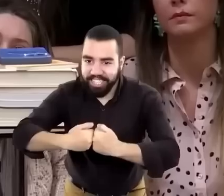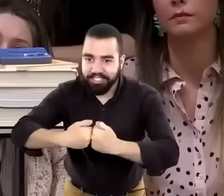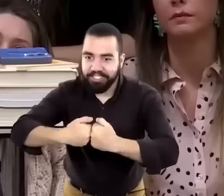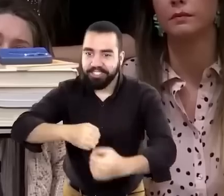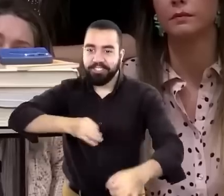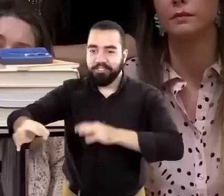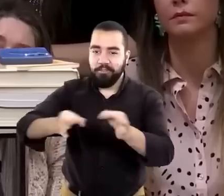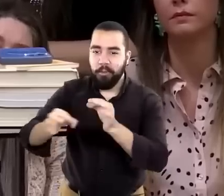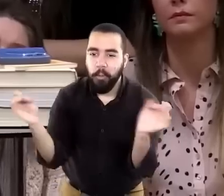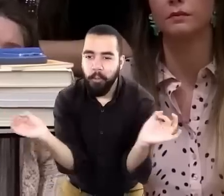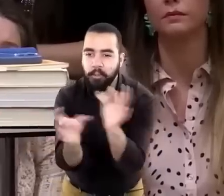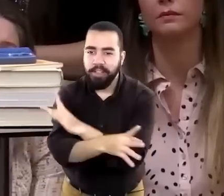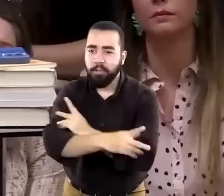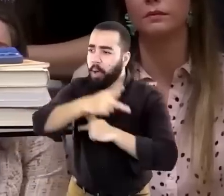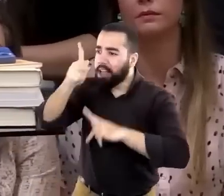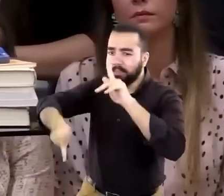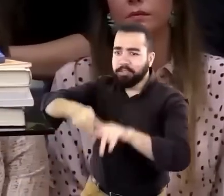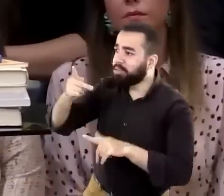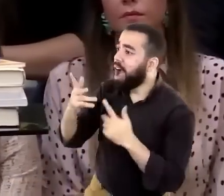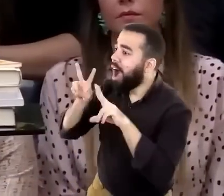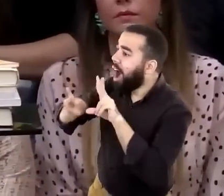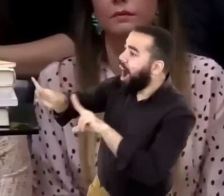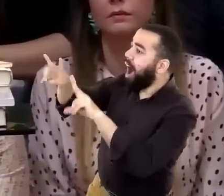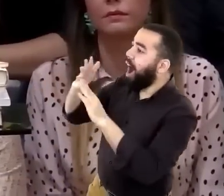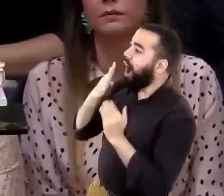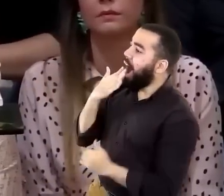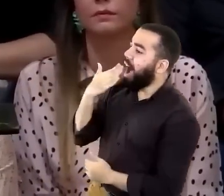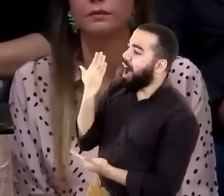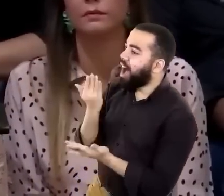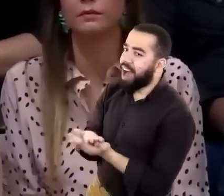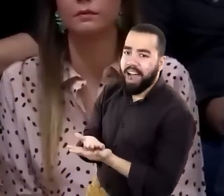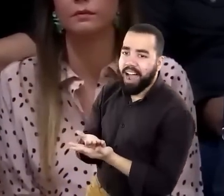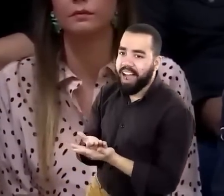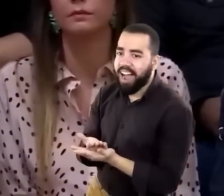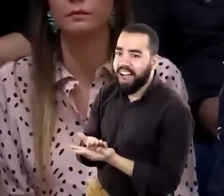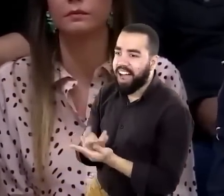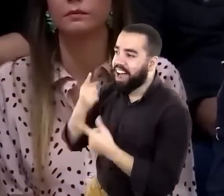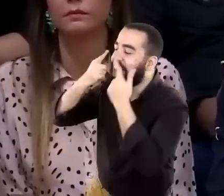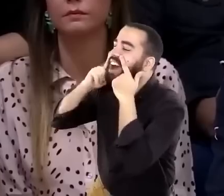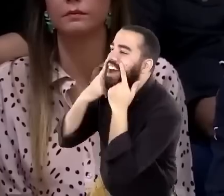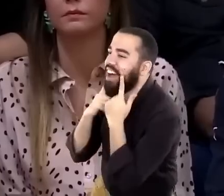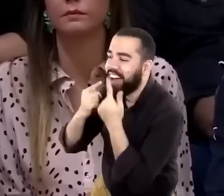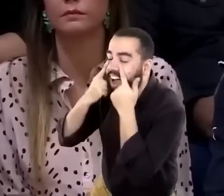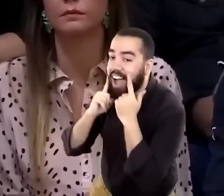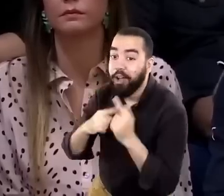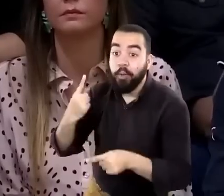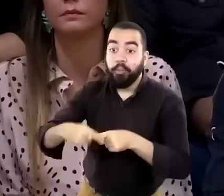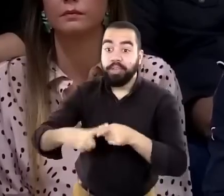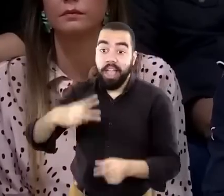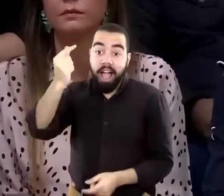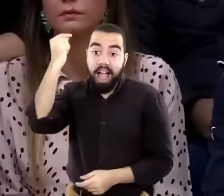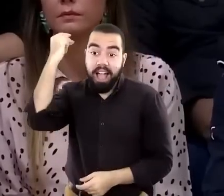tempo. Porque algumas pessoas que estavam na inauguração do segundo templo, tinham visto a glória do templo de Salomão.